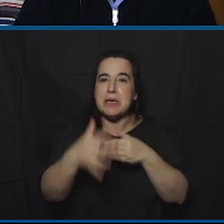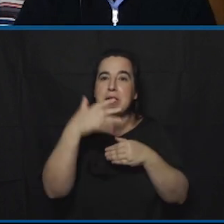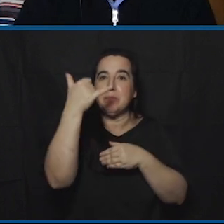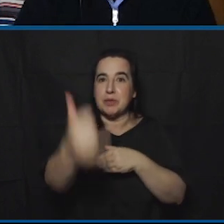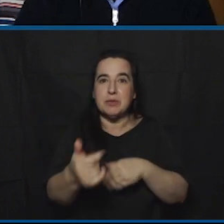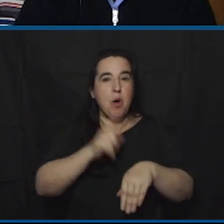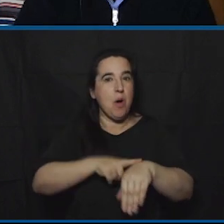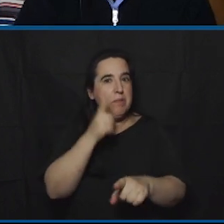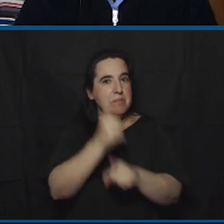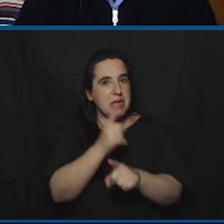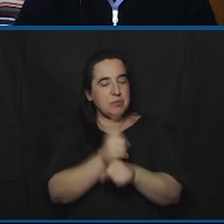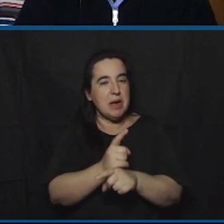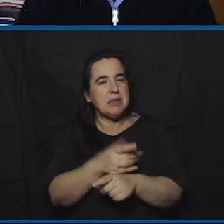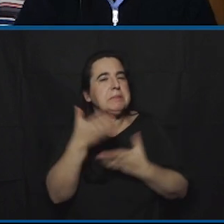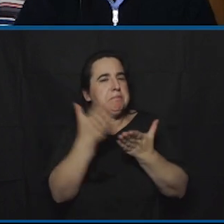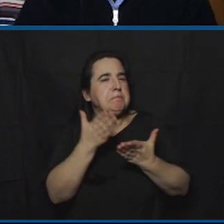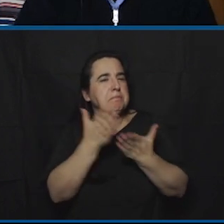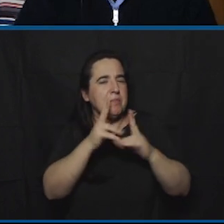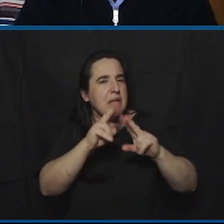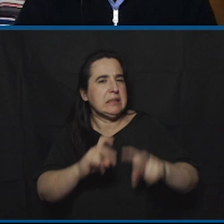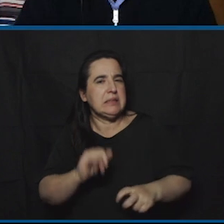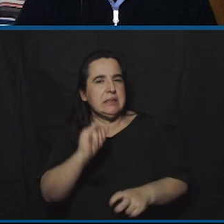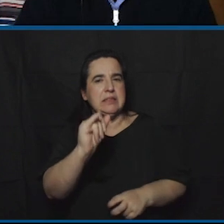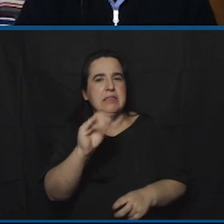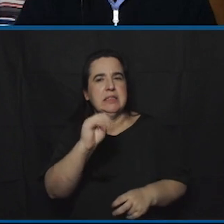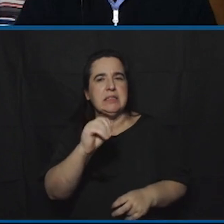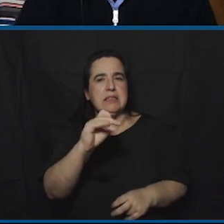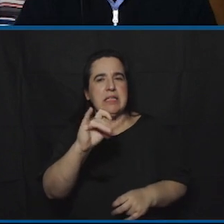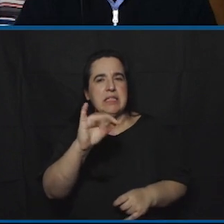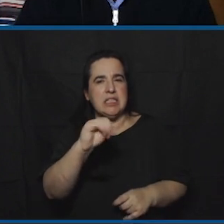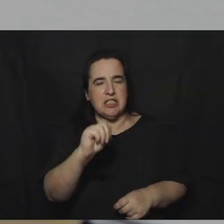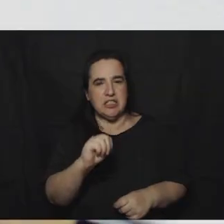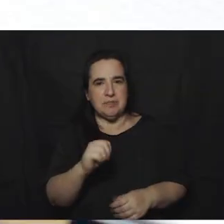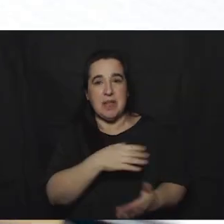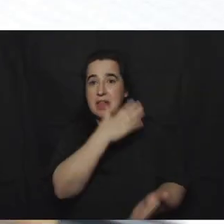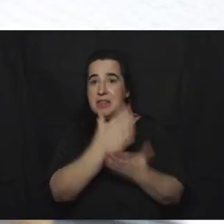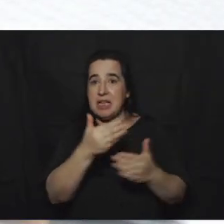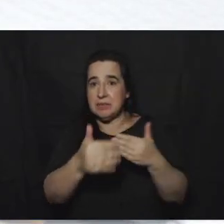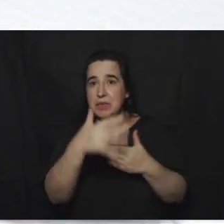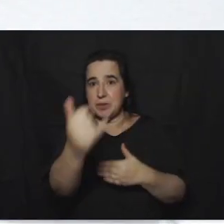mesma hora, e podermos explorar um pouco mais sobre o livro de Isaías.